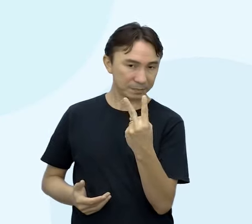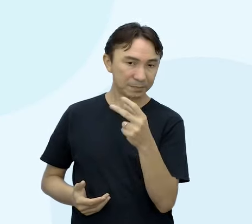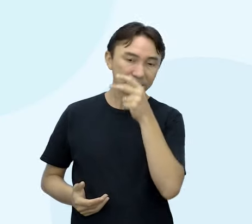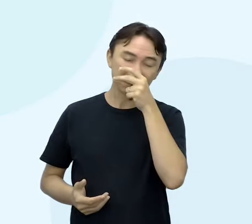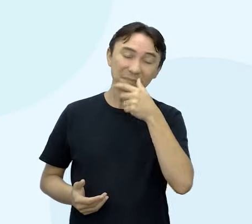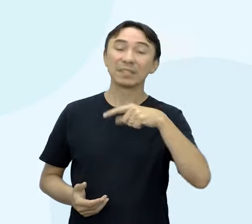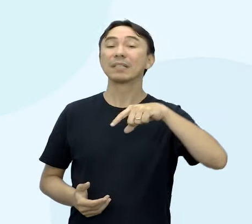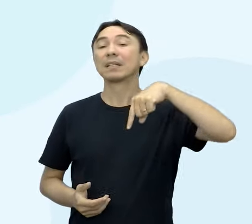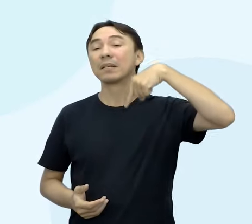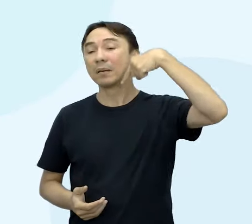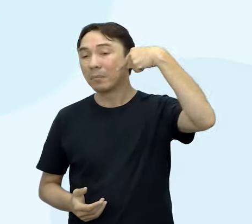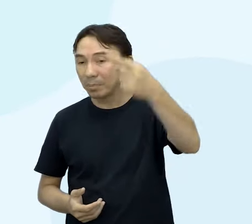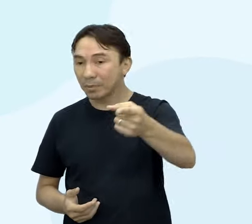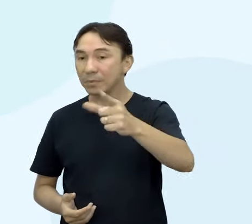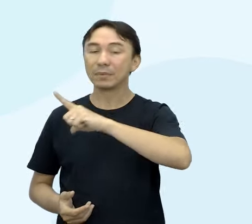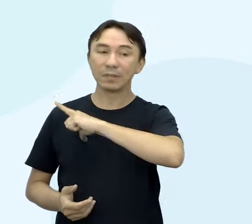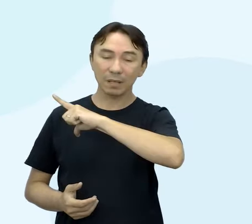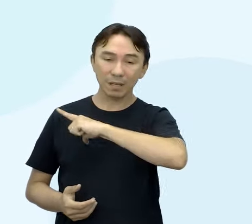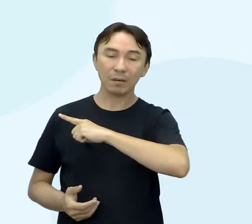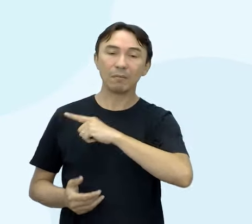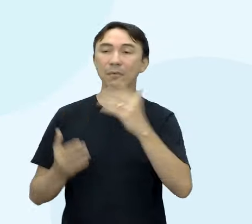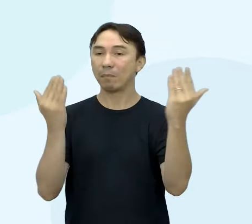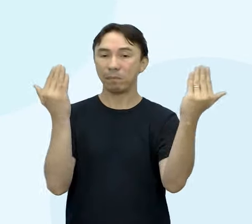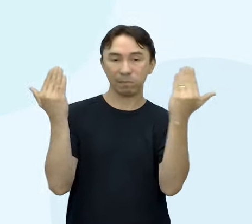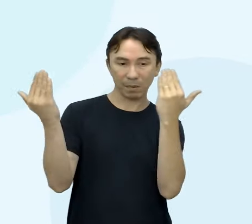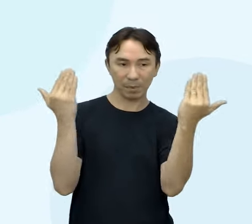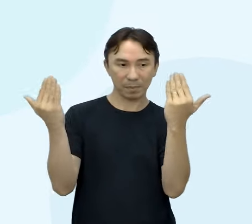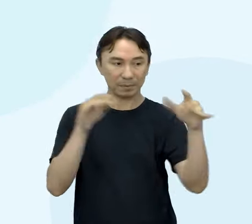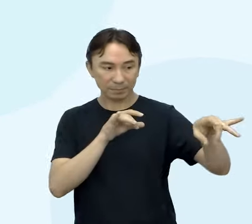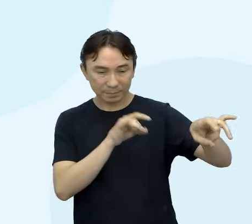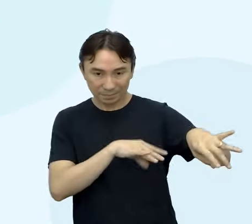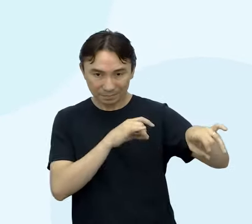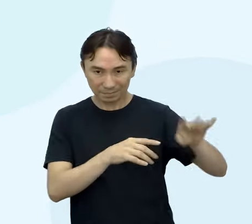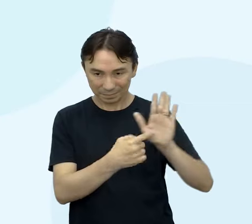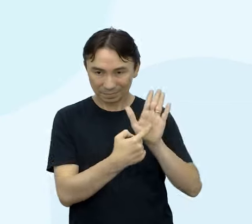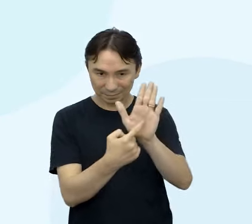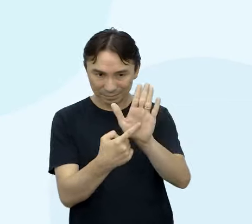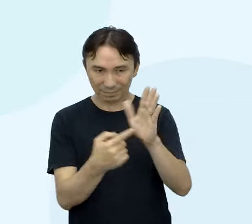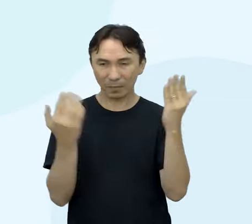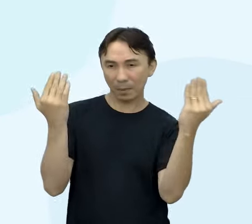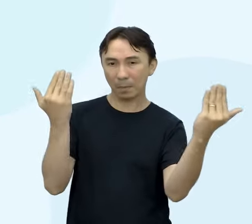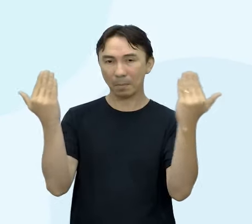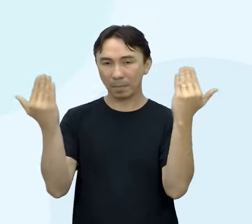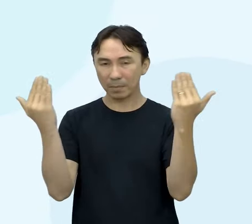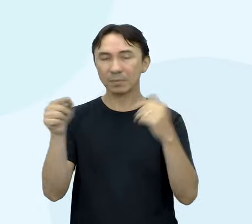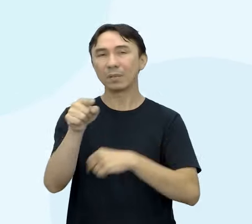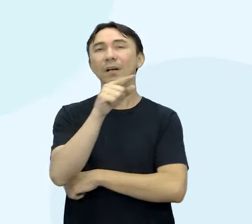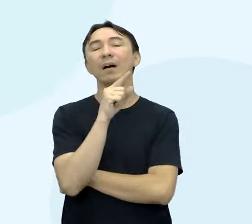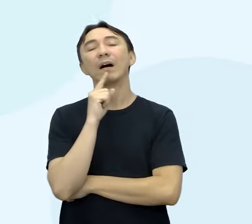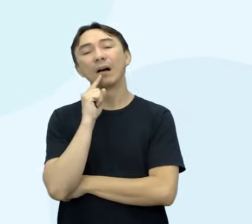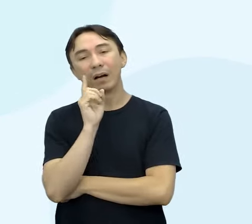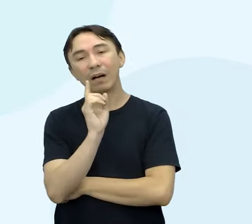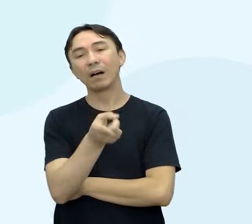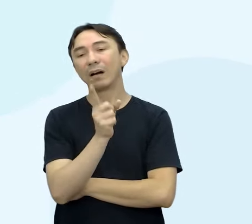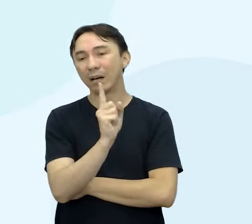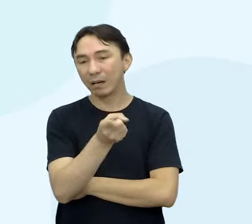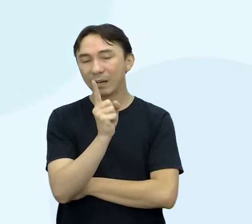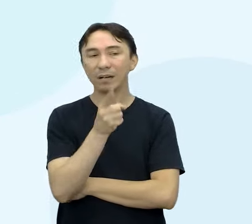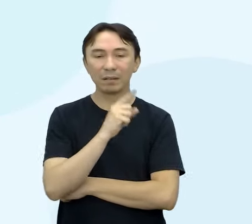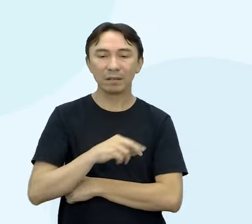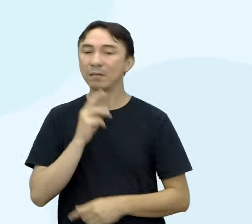disso, eu vou fazer com vocês uma comparação sobre essas técnicas de amostragem. pra vocês perceberem o resultado que você encontra em cada uma